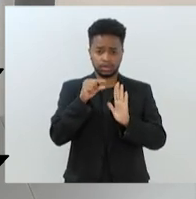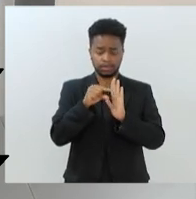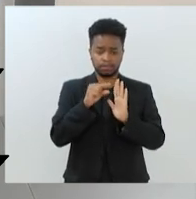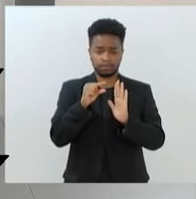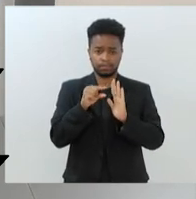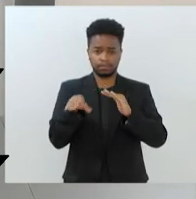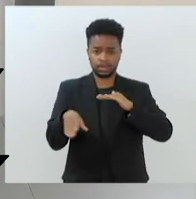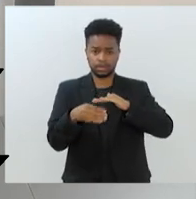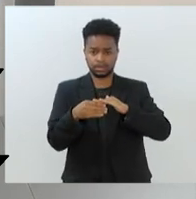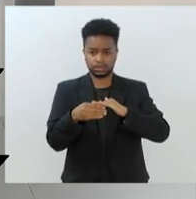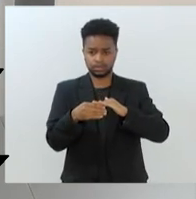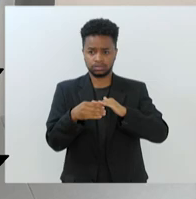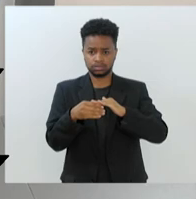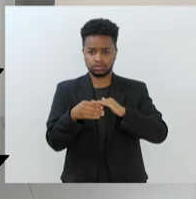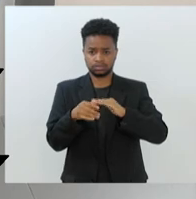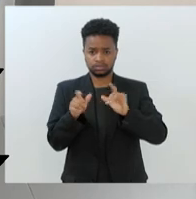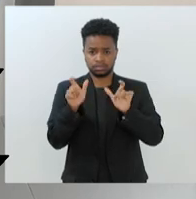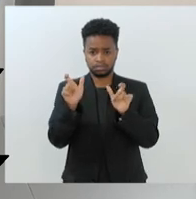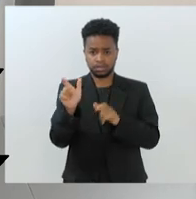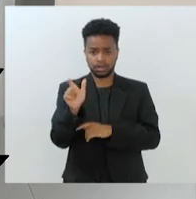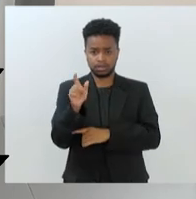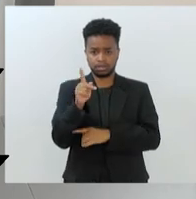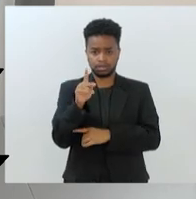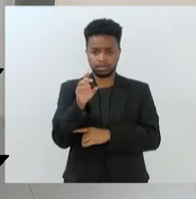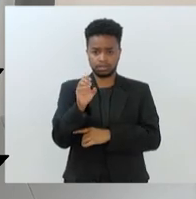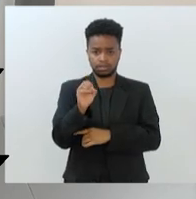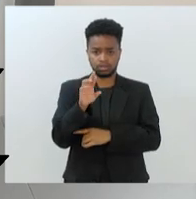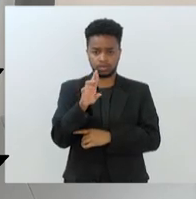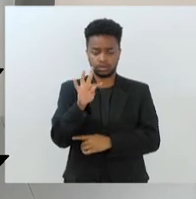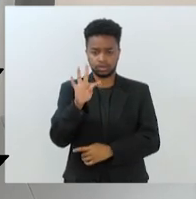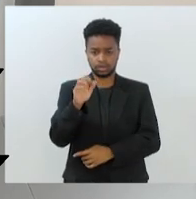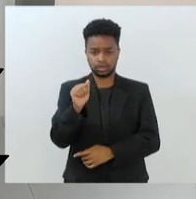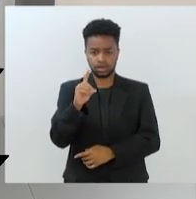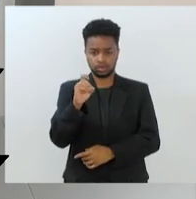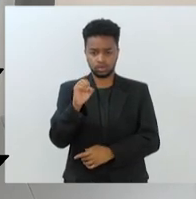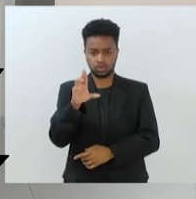Fred, do portador. Deixa eu ver aqui.